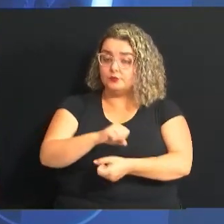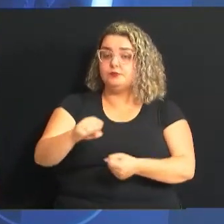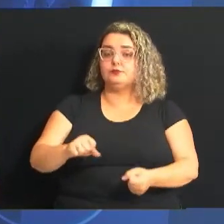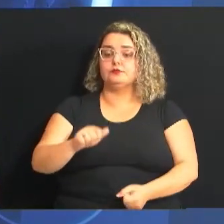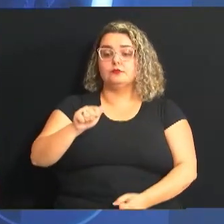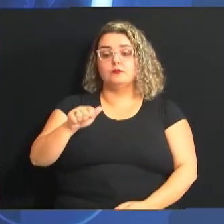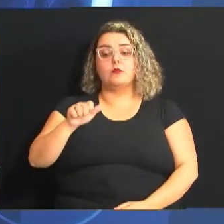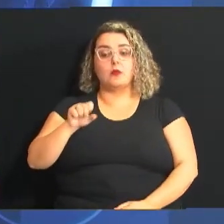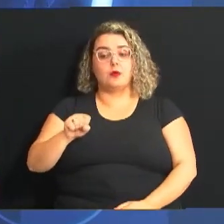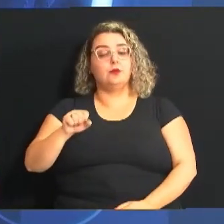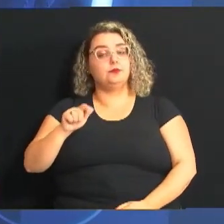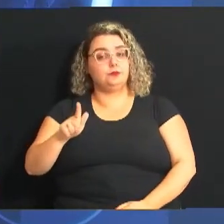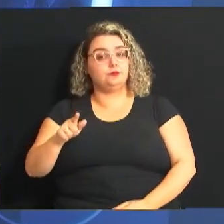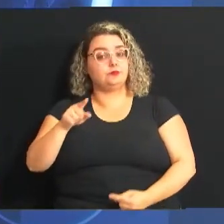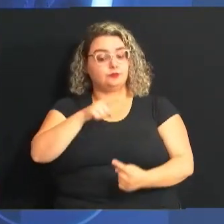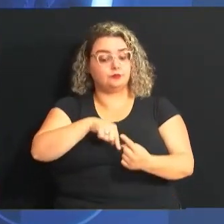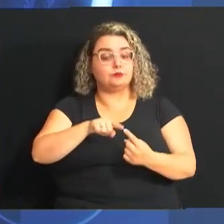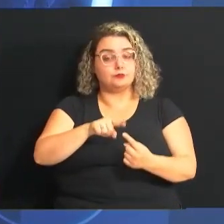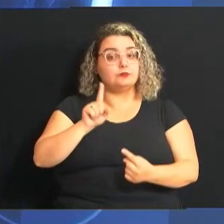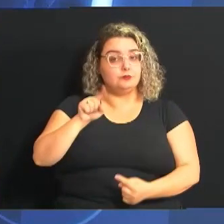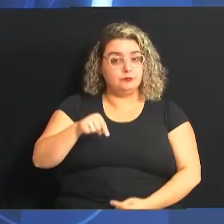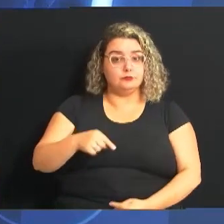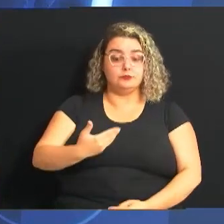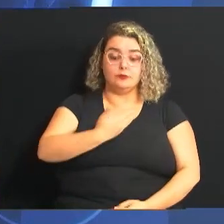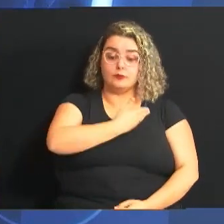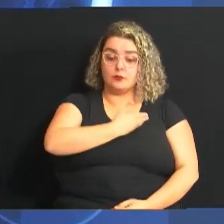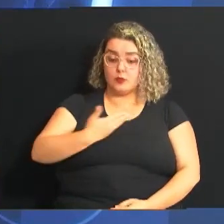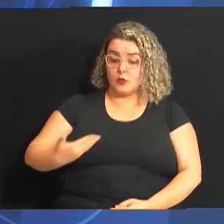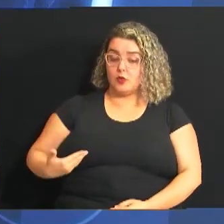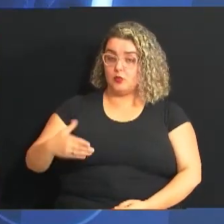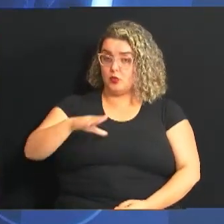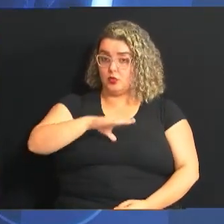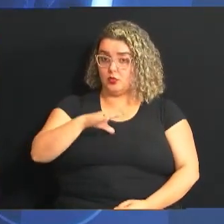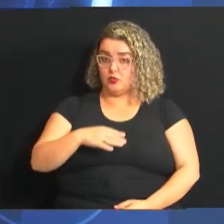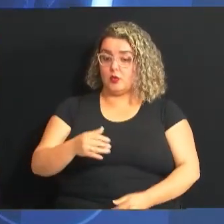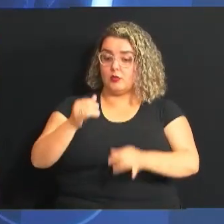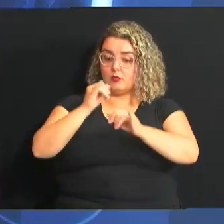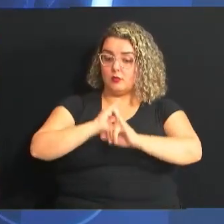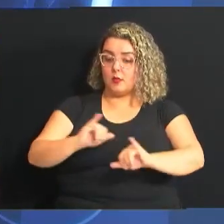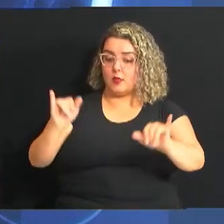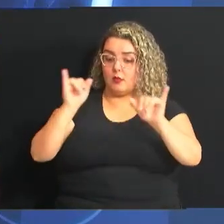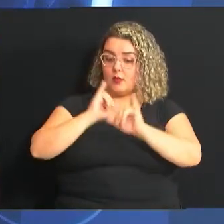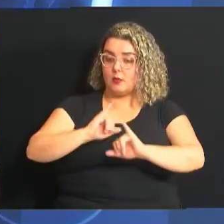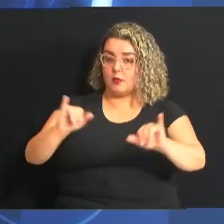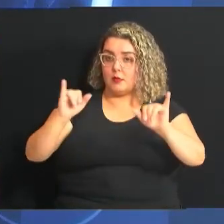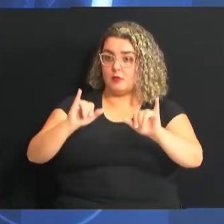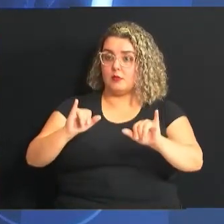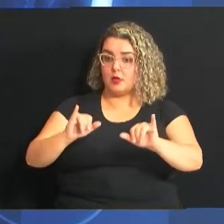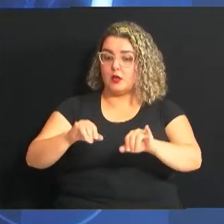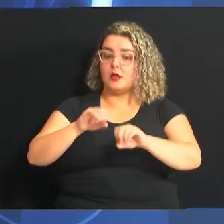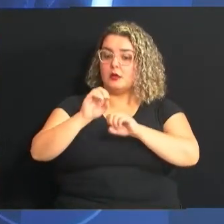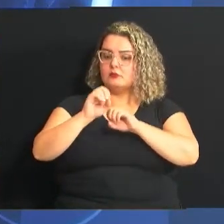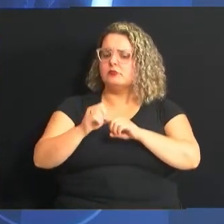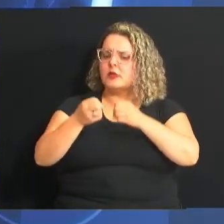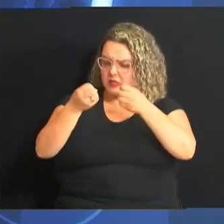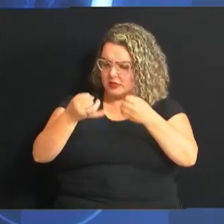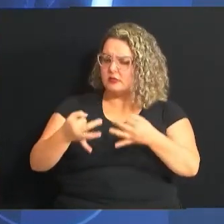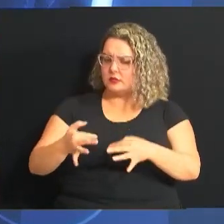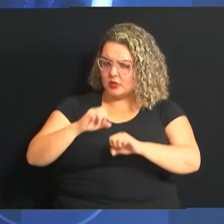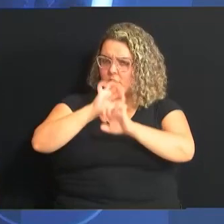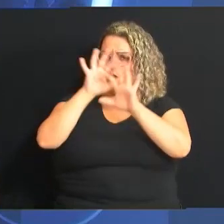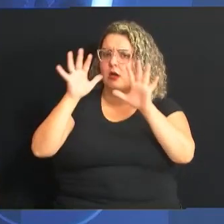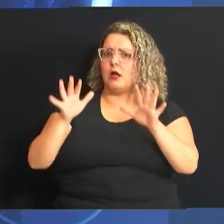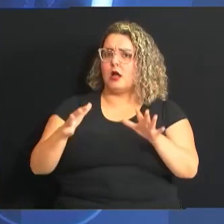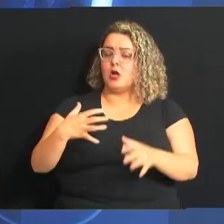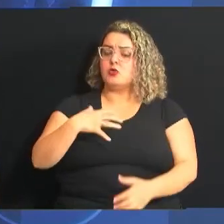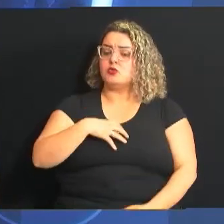ASG. O objetivo é que o governo municipal dê publicidade e discipline com clareza os meios e